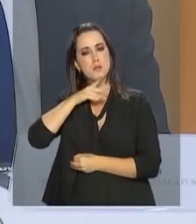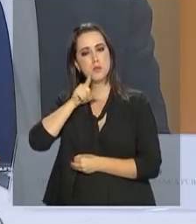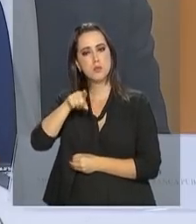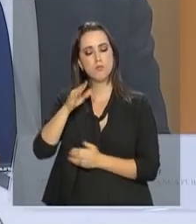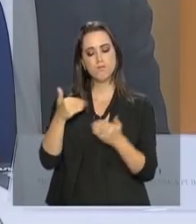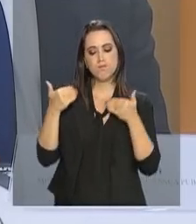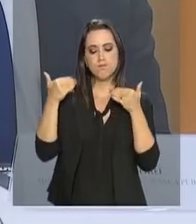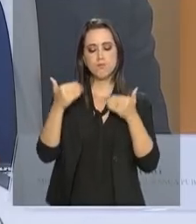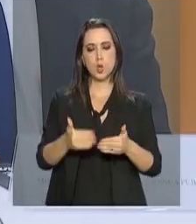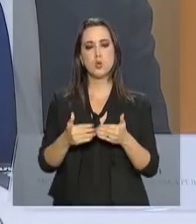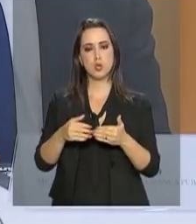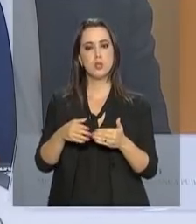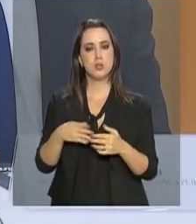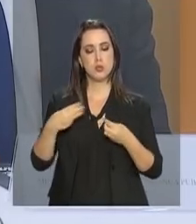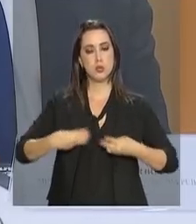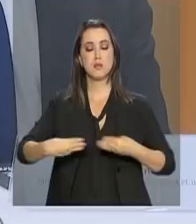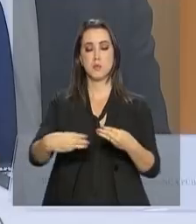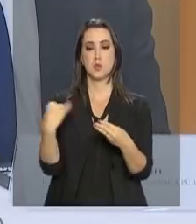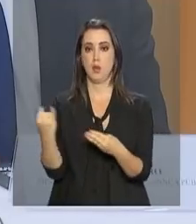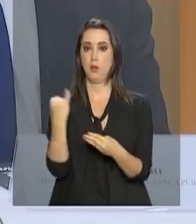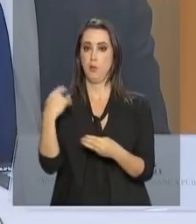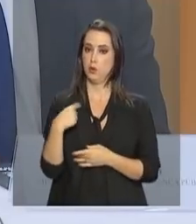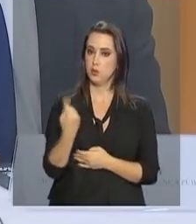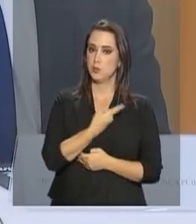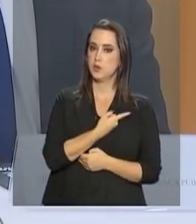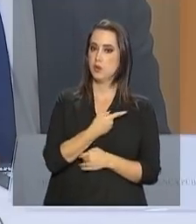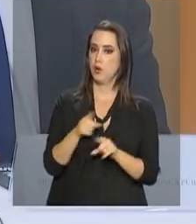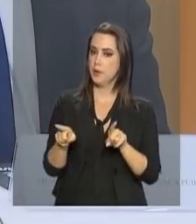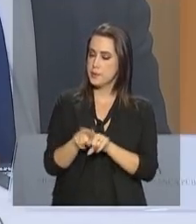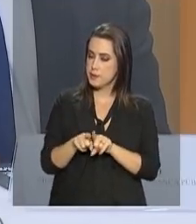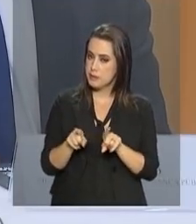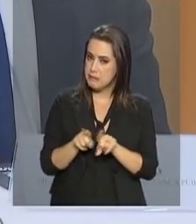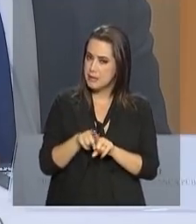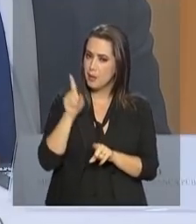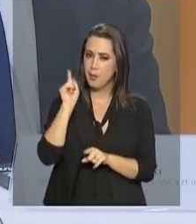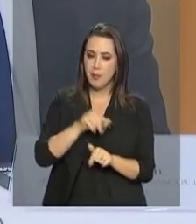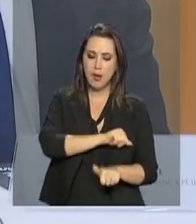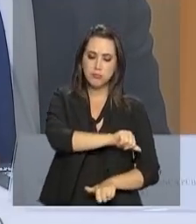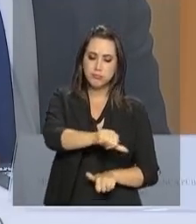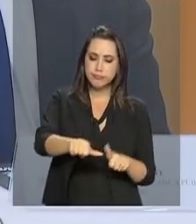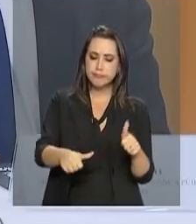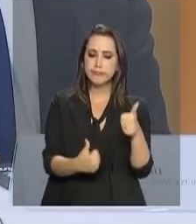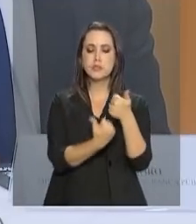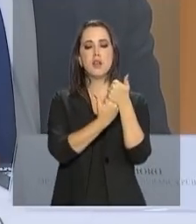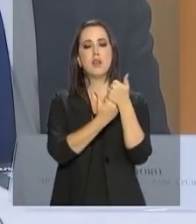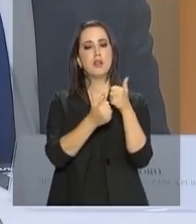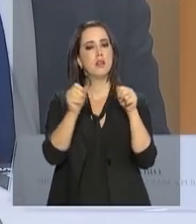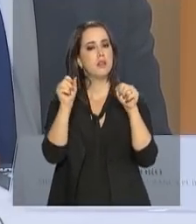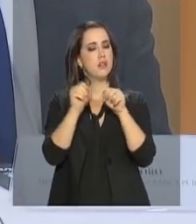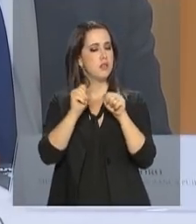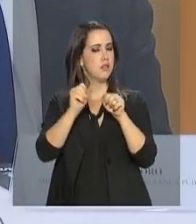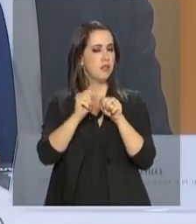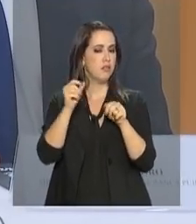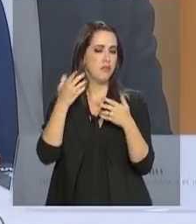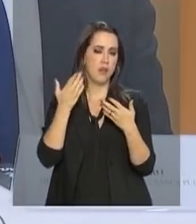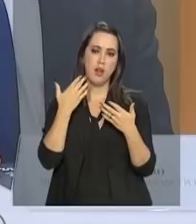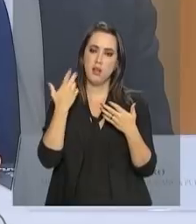à frente desse ministério, e também o fato de que é uma transição que se fará de uma